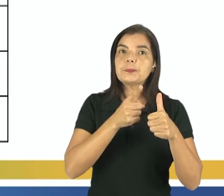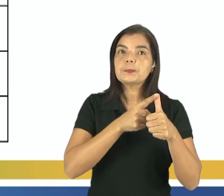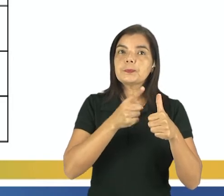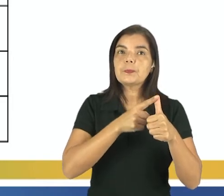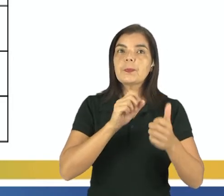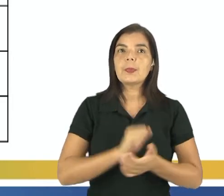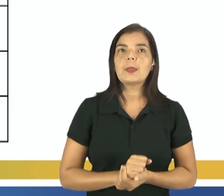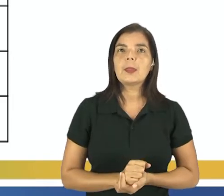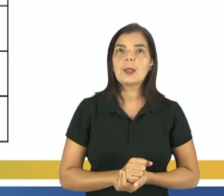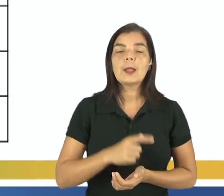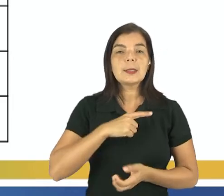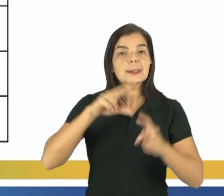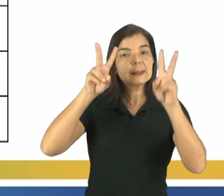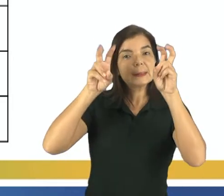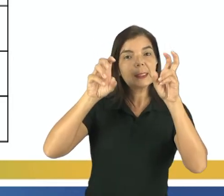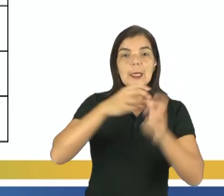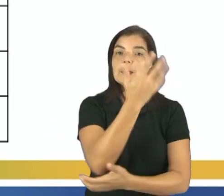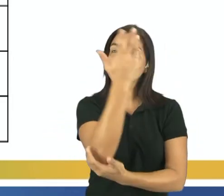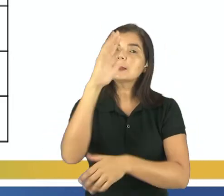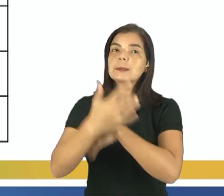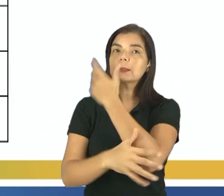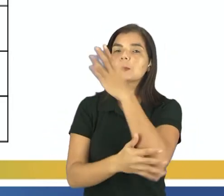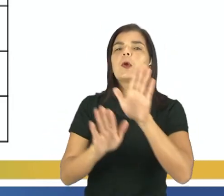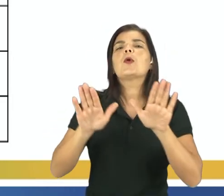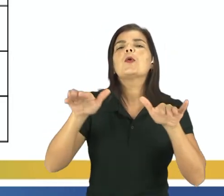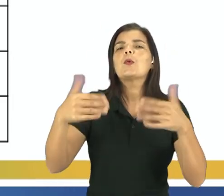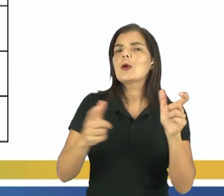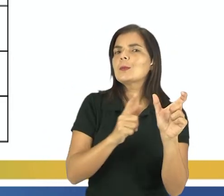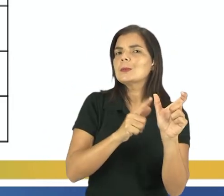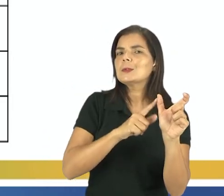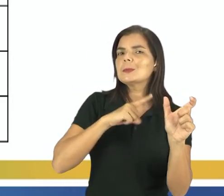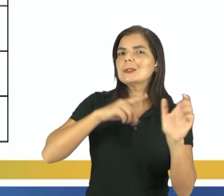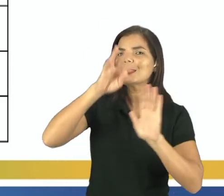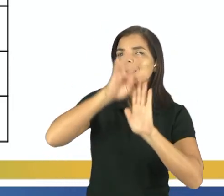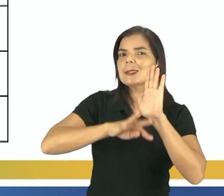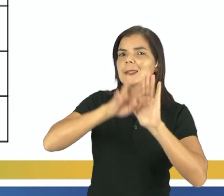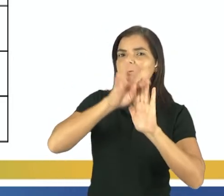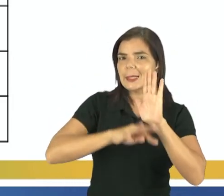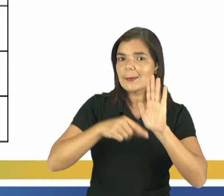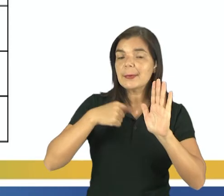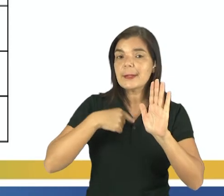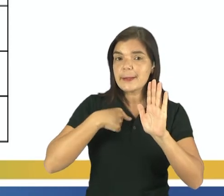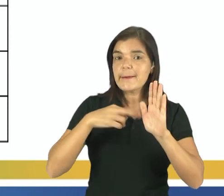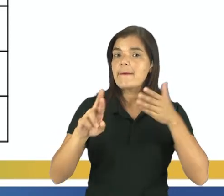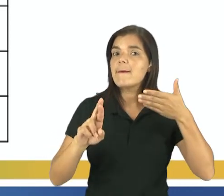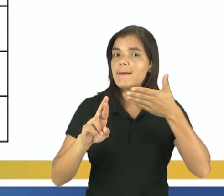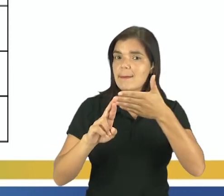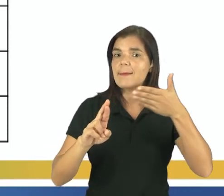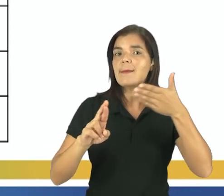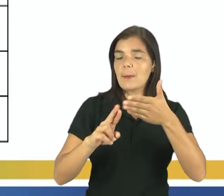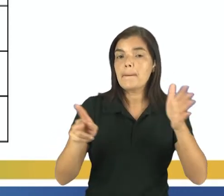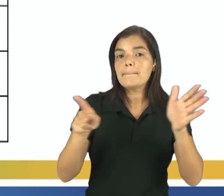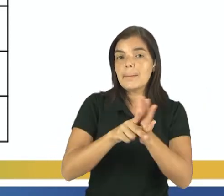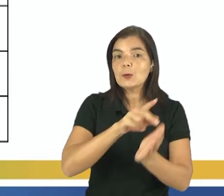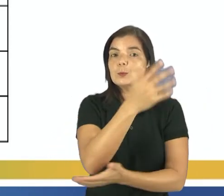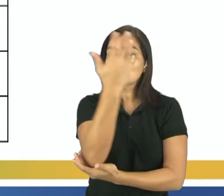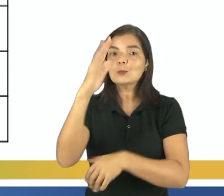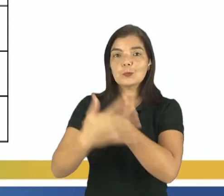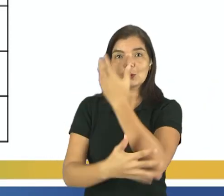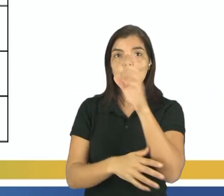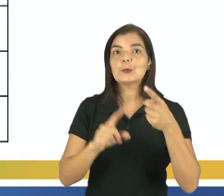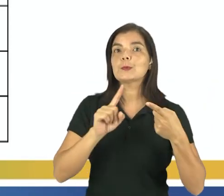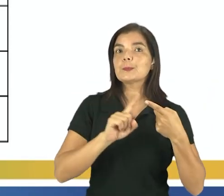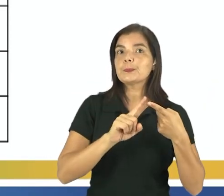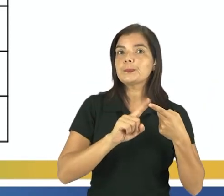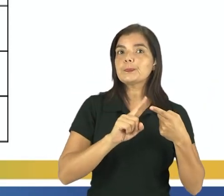tópico diz assim: temas ambientais. Que palavrinhas nós temos nos textos que vão se remeter a temas ambientais? Nós